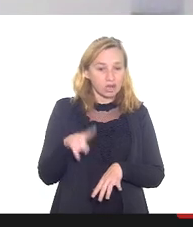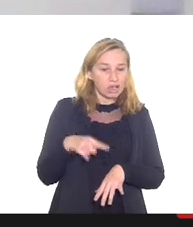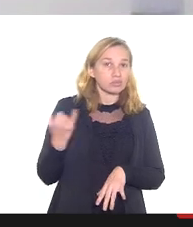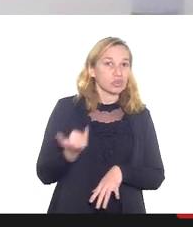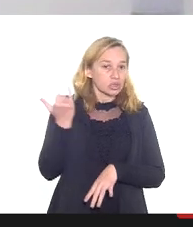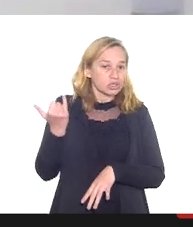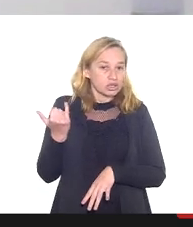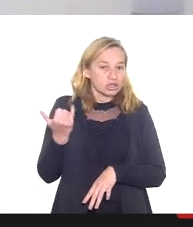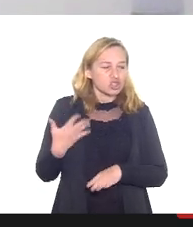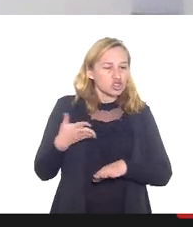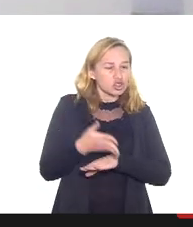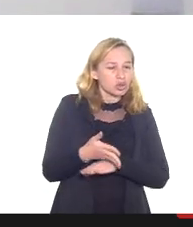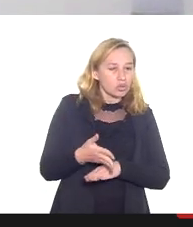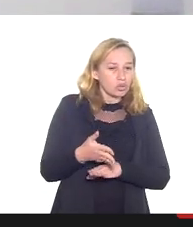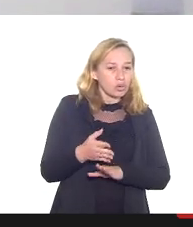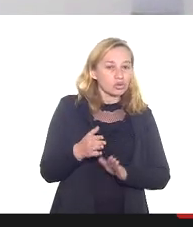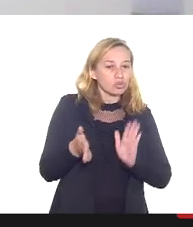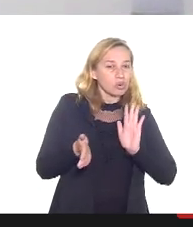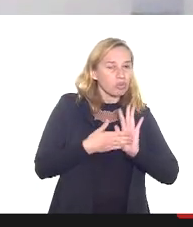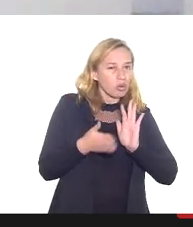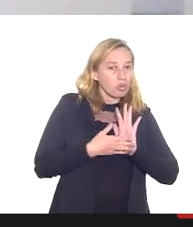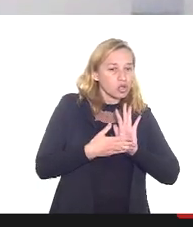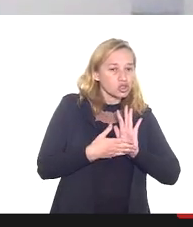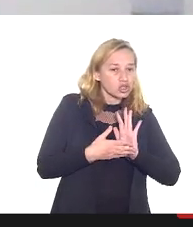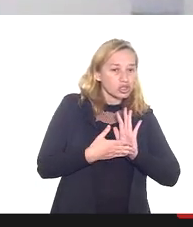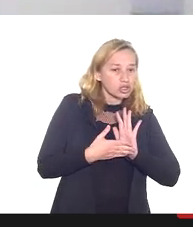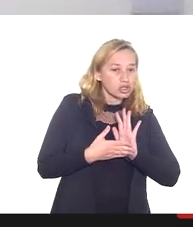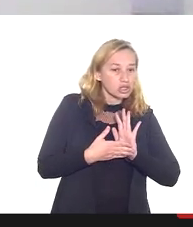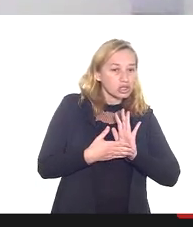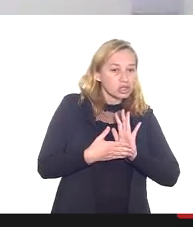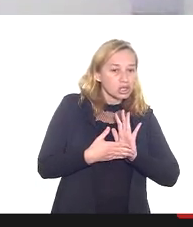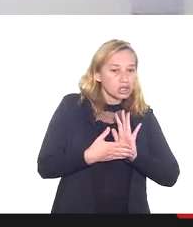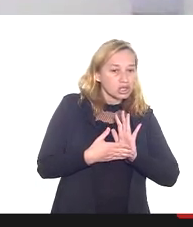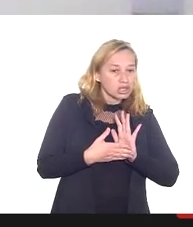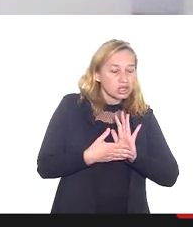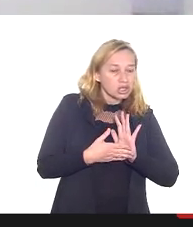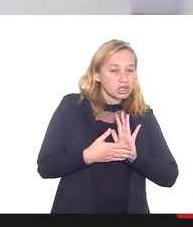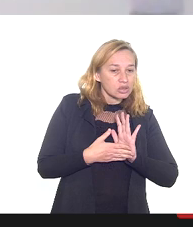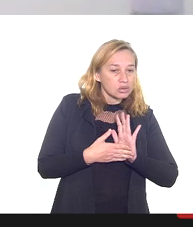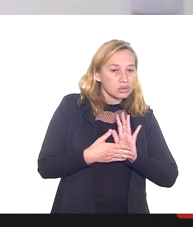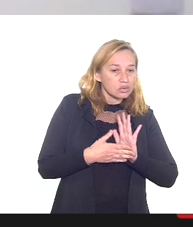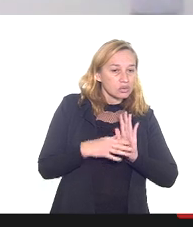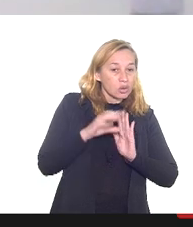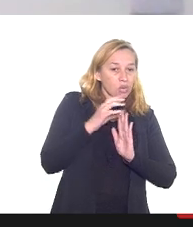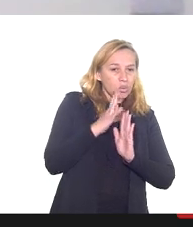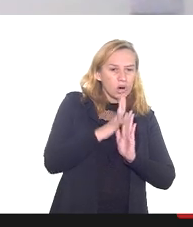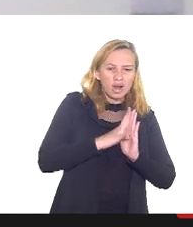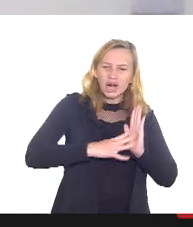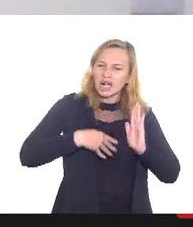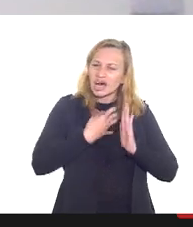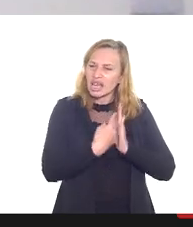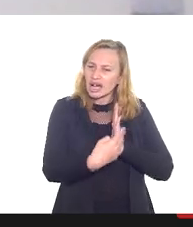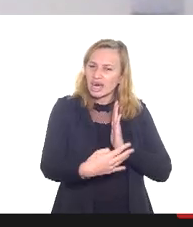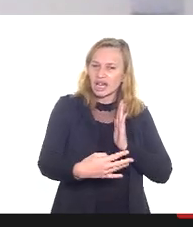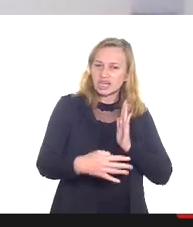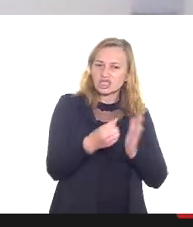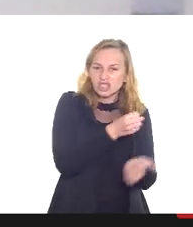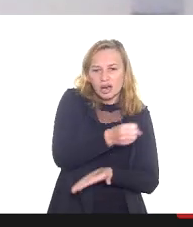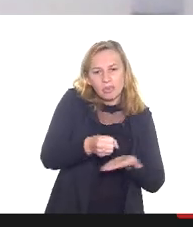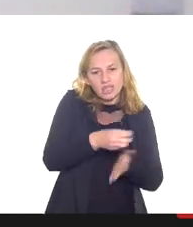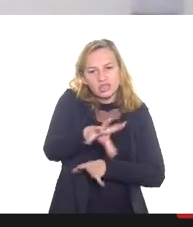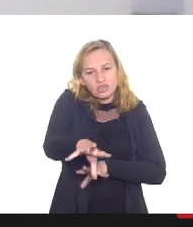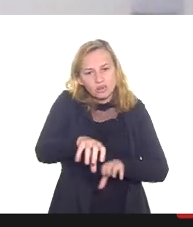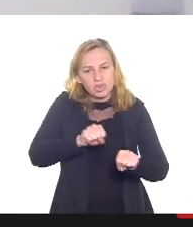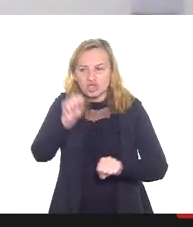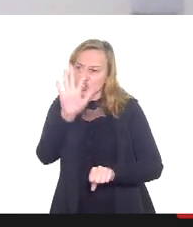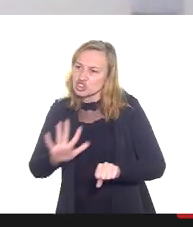importante. Chegou a circular uma proposta do que seria uma grade dessa base de formação geral